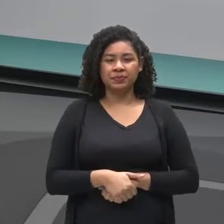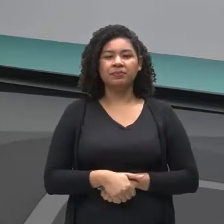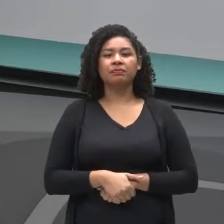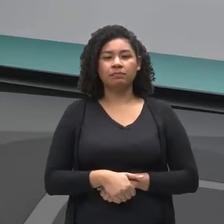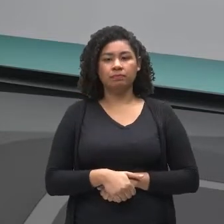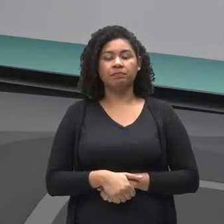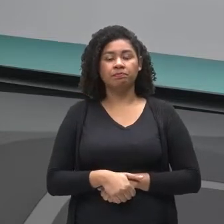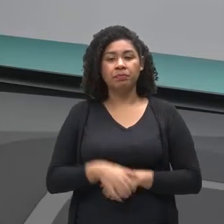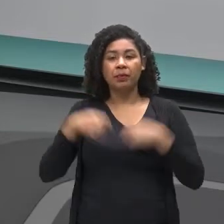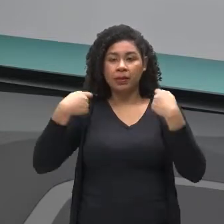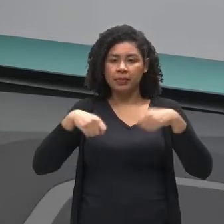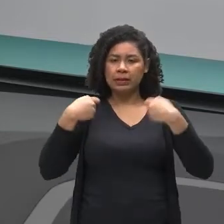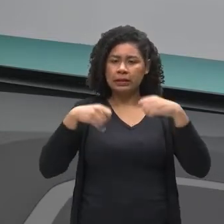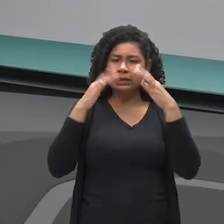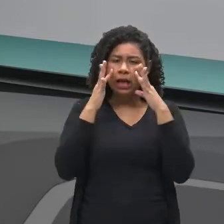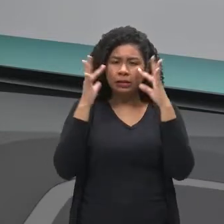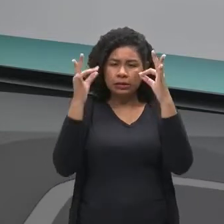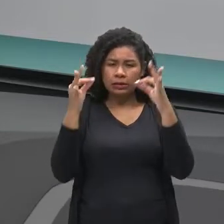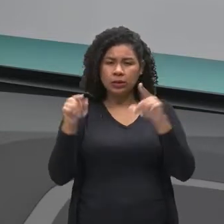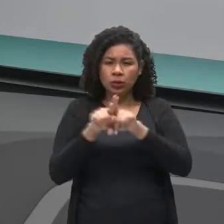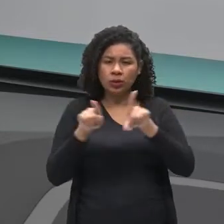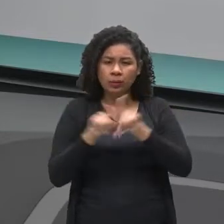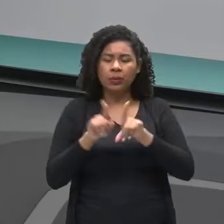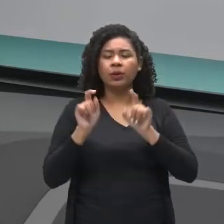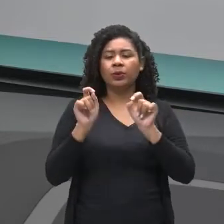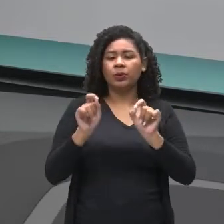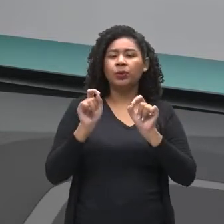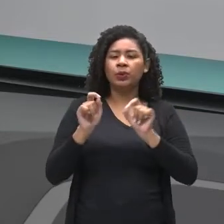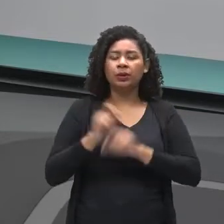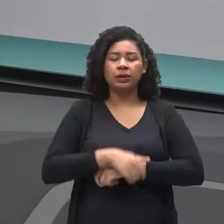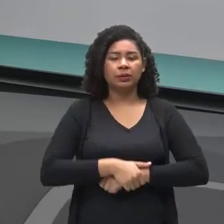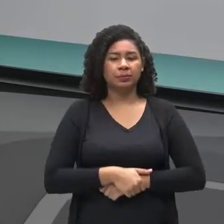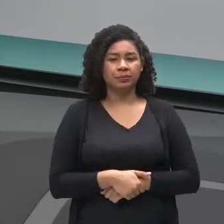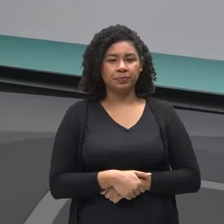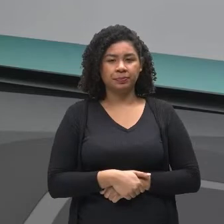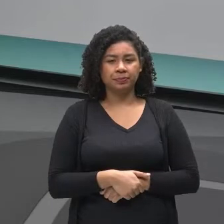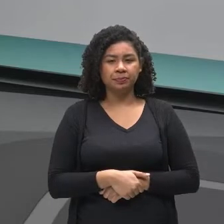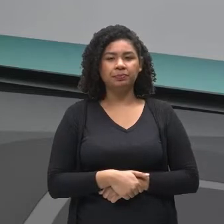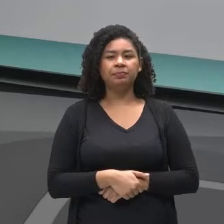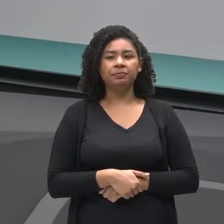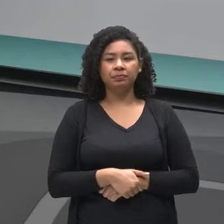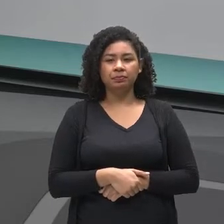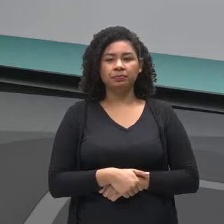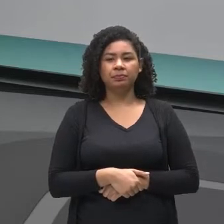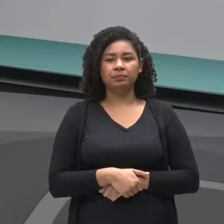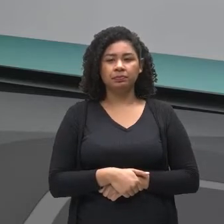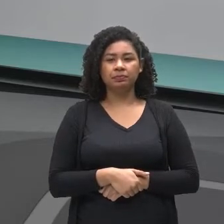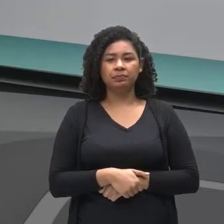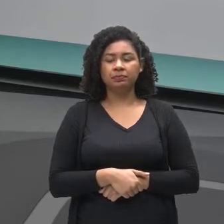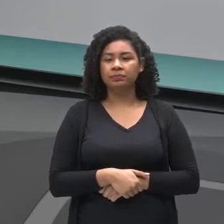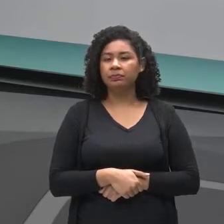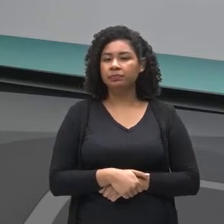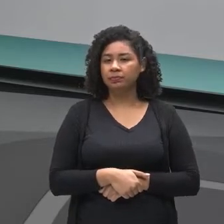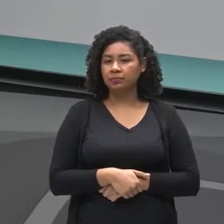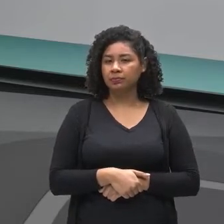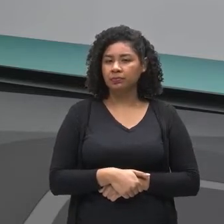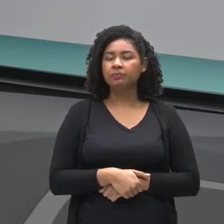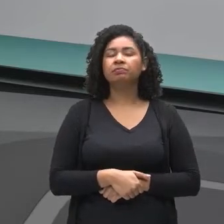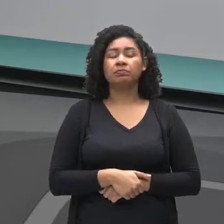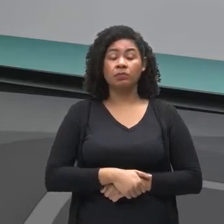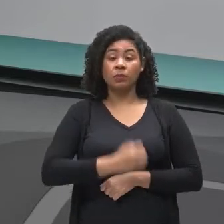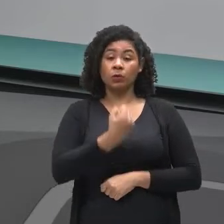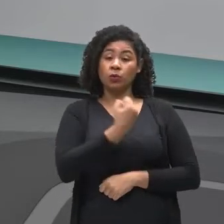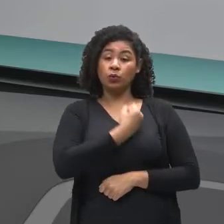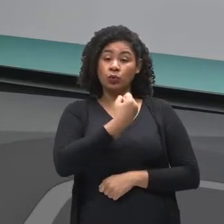atenção também, gente, nas keywords, né? Nas palavras-chave e também nos números